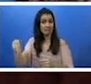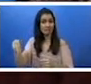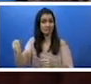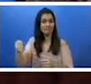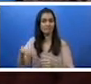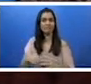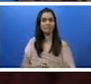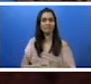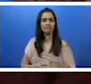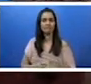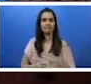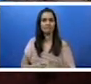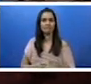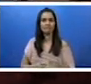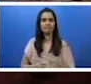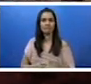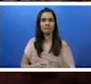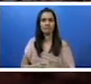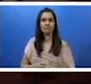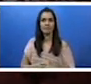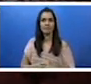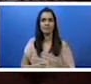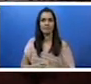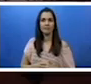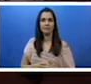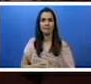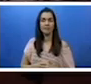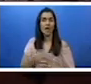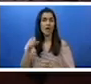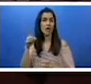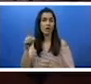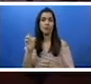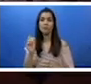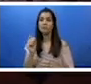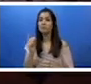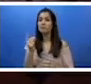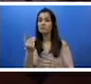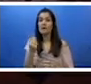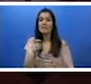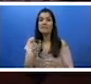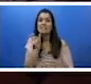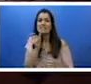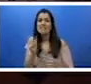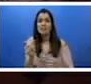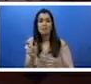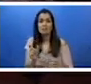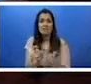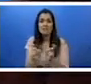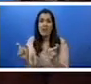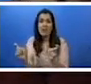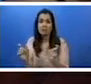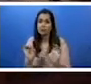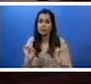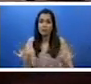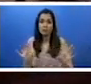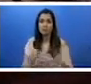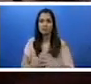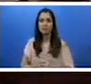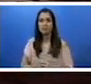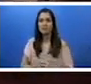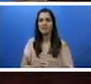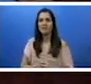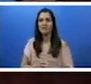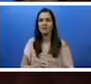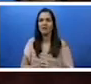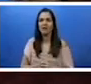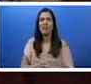palavra trem. É uma, o quê? Monossílaba, só tem uma sílaba. Trem. E agora, onde está